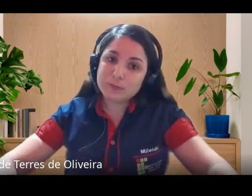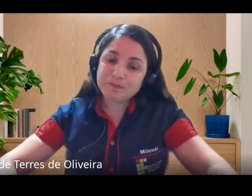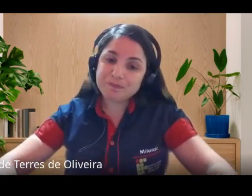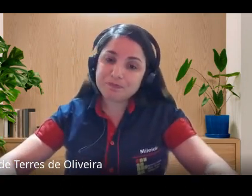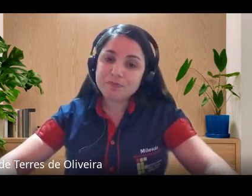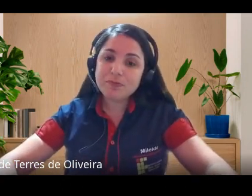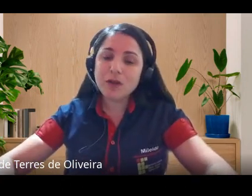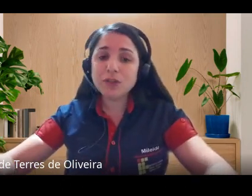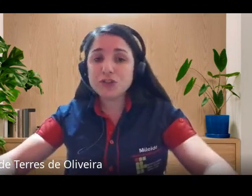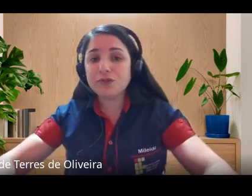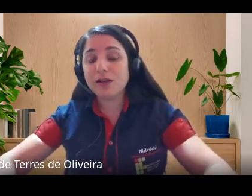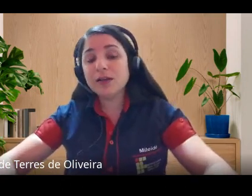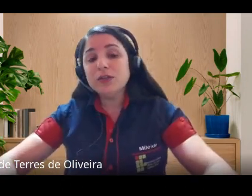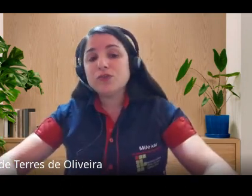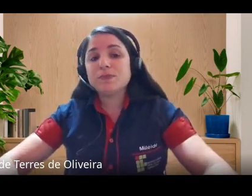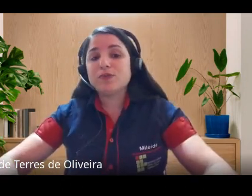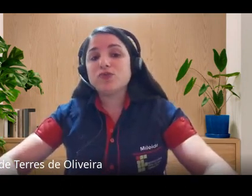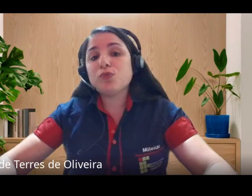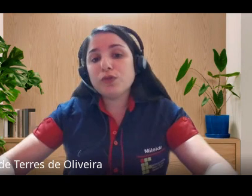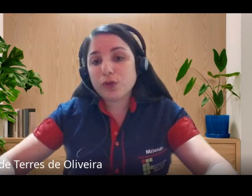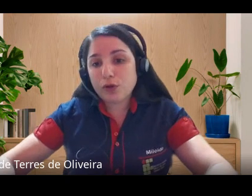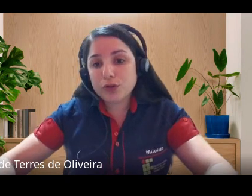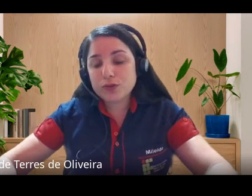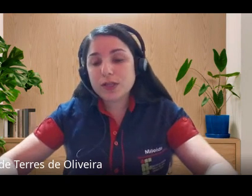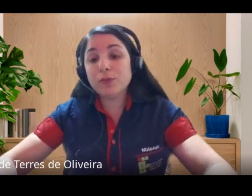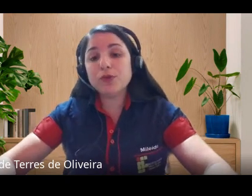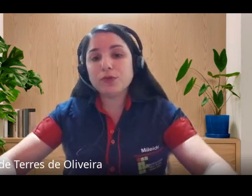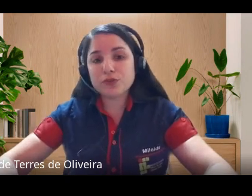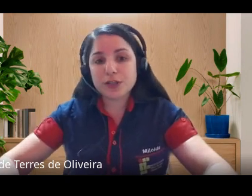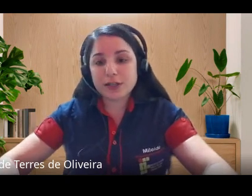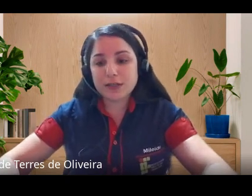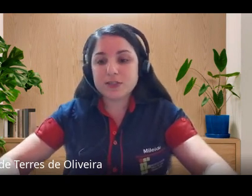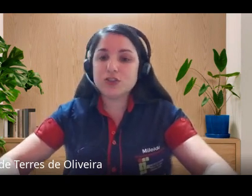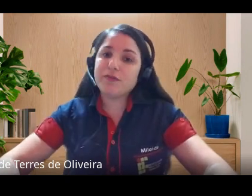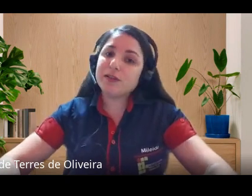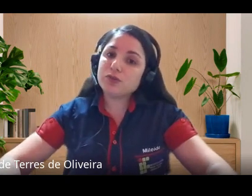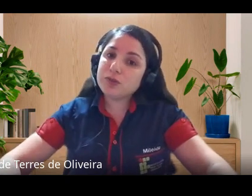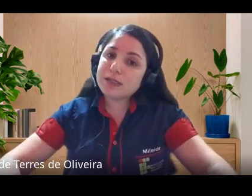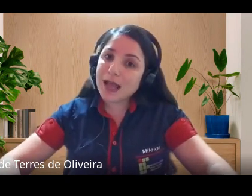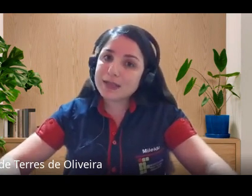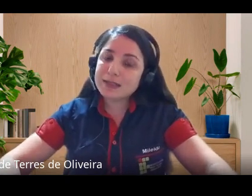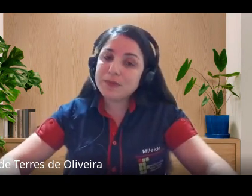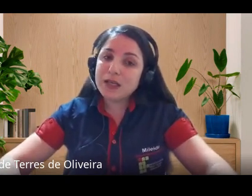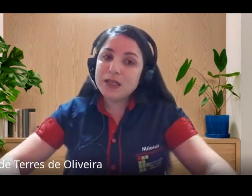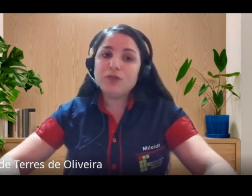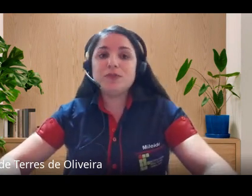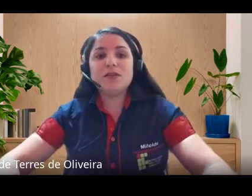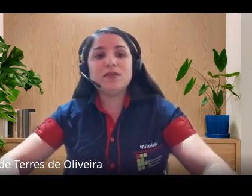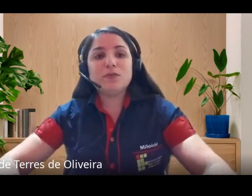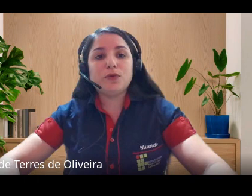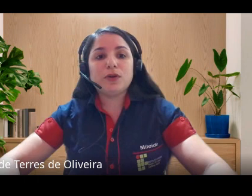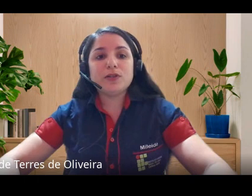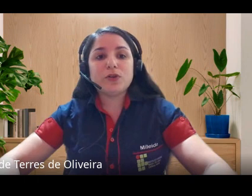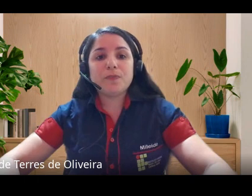importante. Então, quando a gente fala dos aspectos morfológicos, né, da morfologia na Libras, a gente está falando dos sinais. Então, vamos